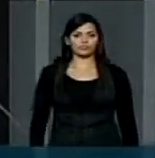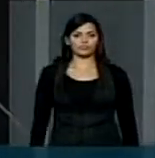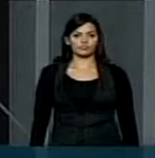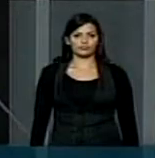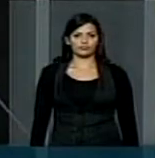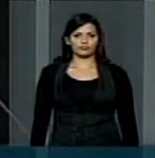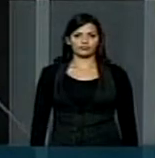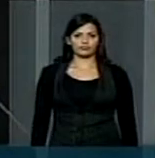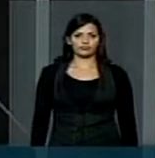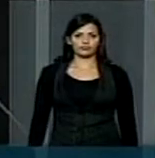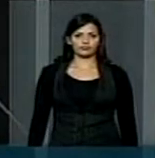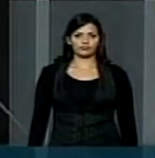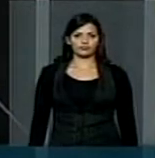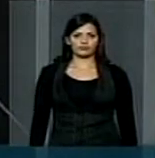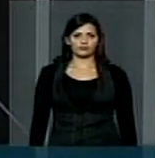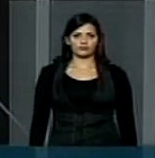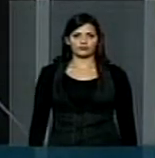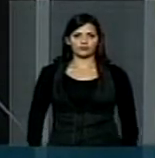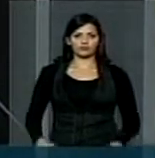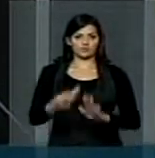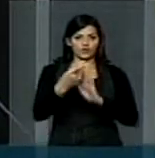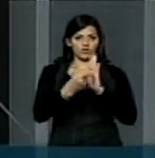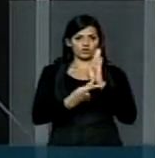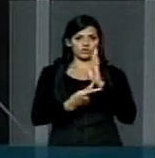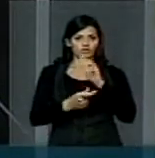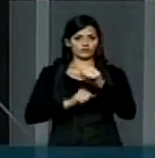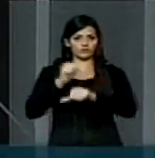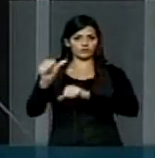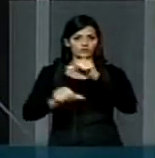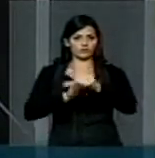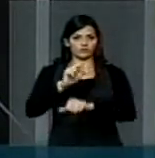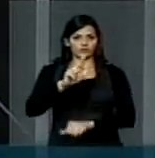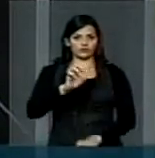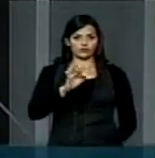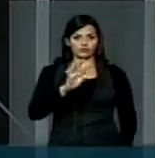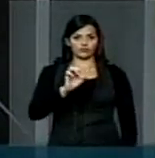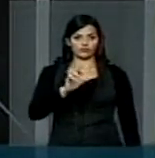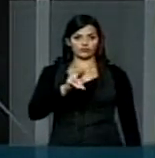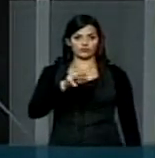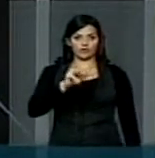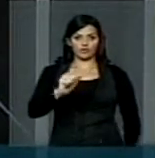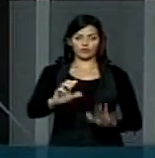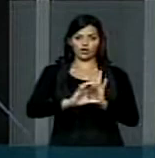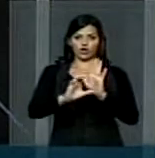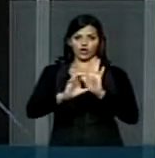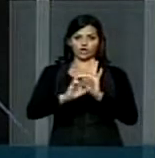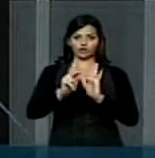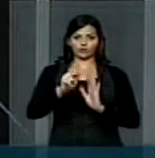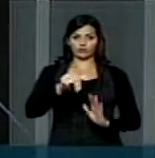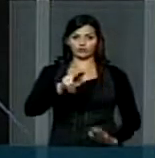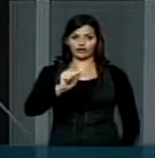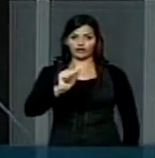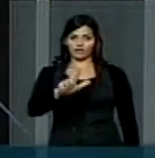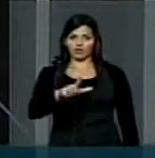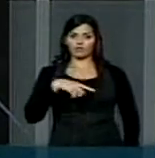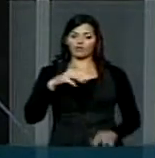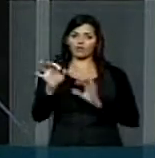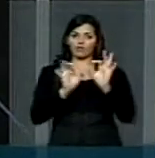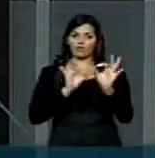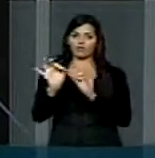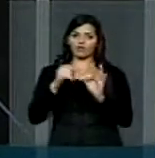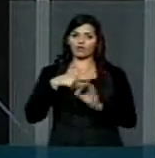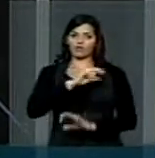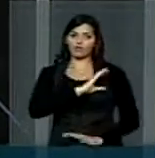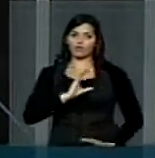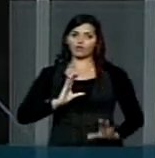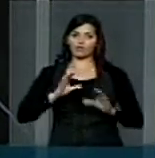o projeto de reforma do Código Penal, elaborado por uma